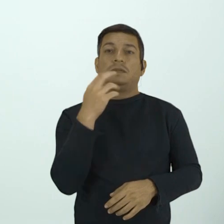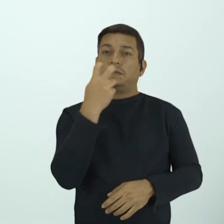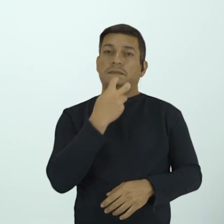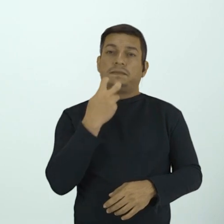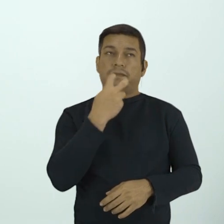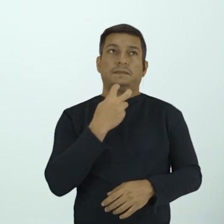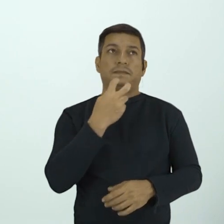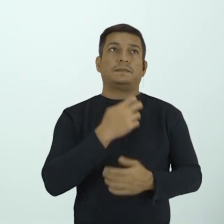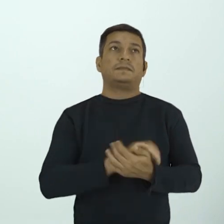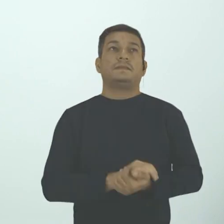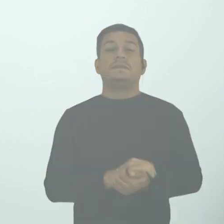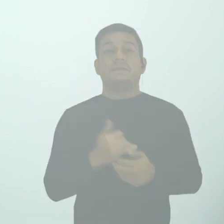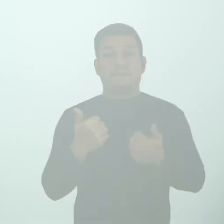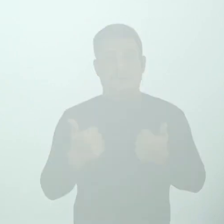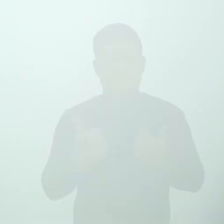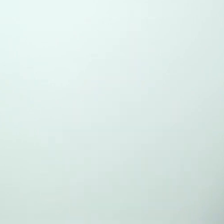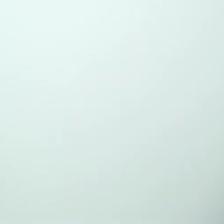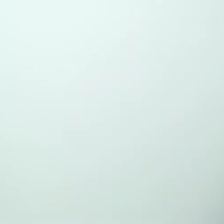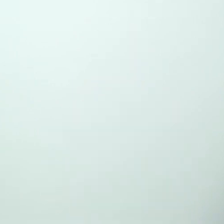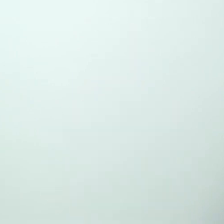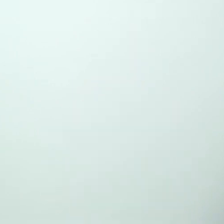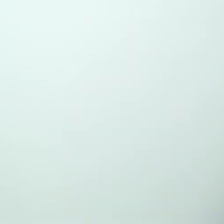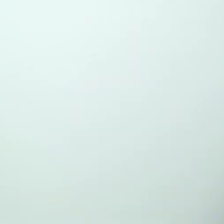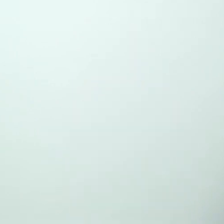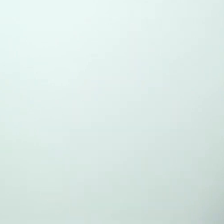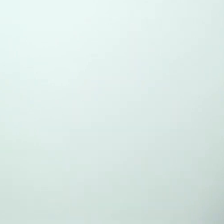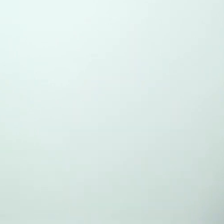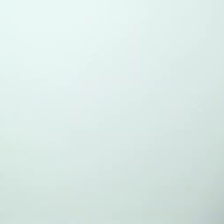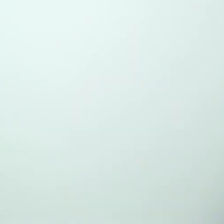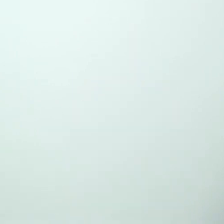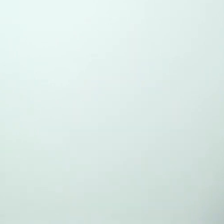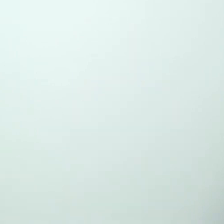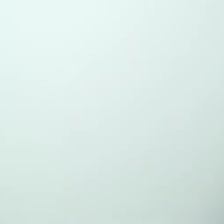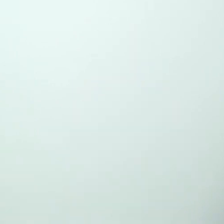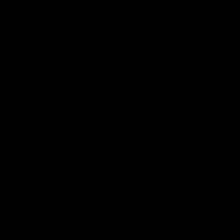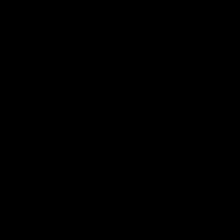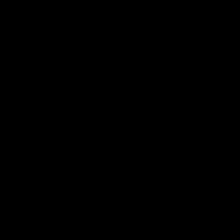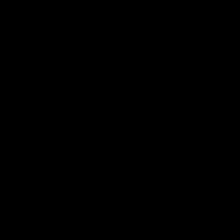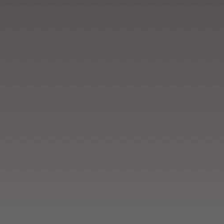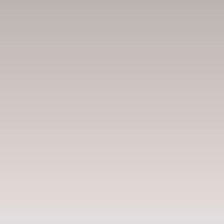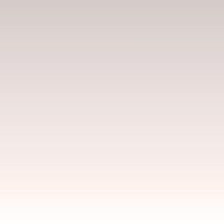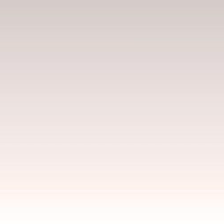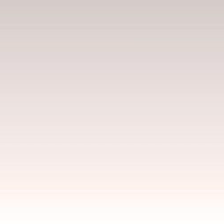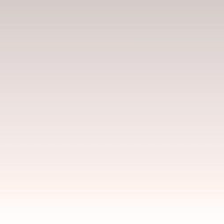orais, certo? Então, até a próxima aula.